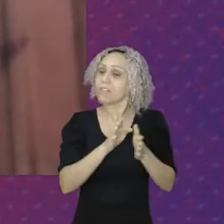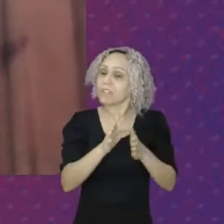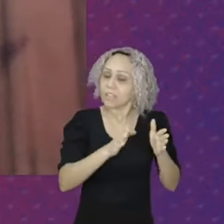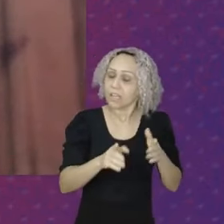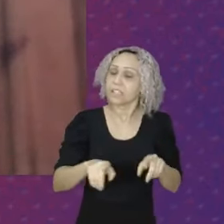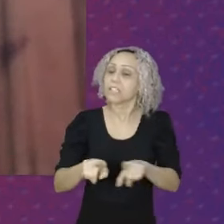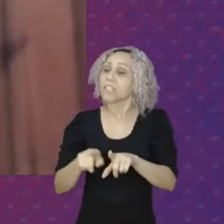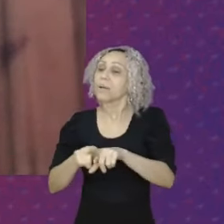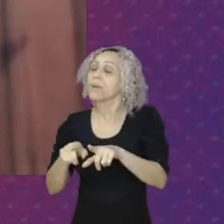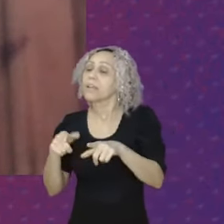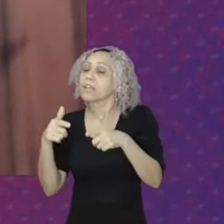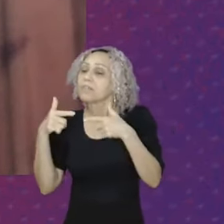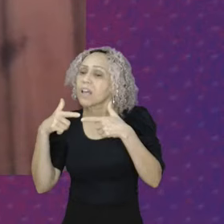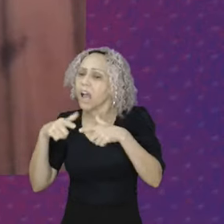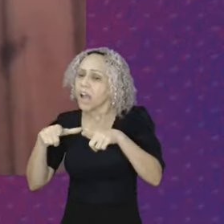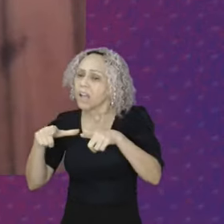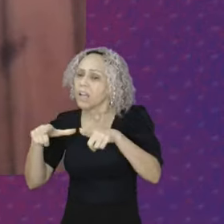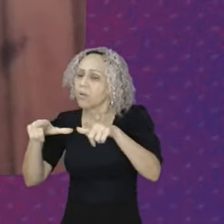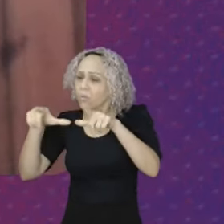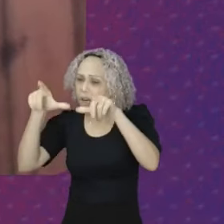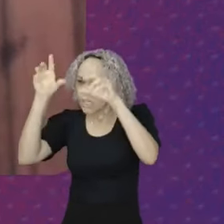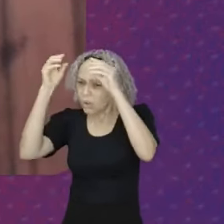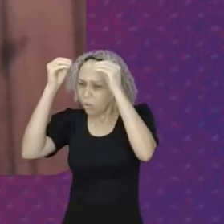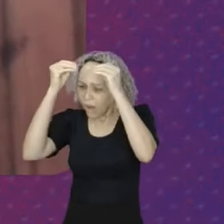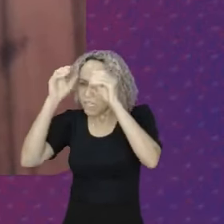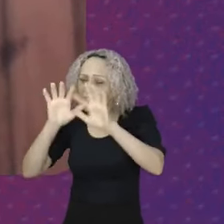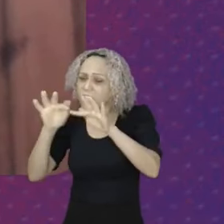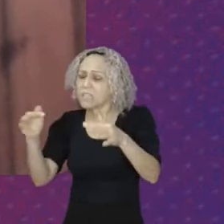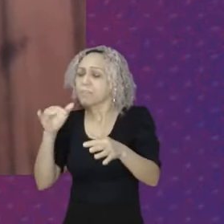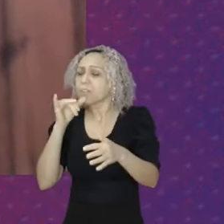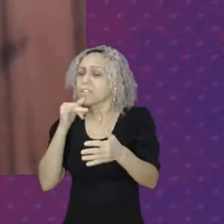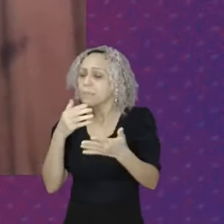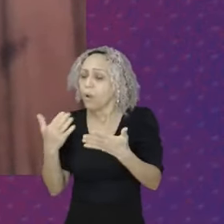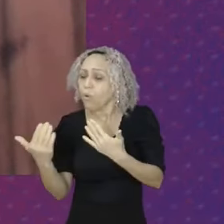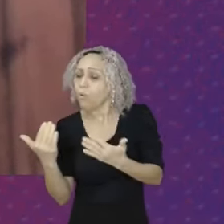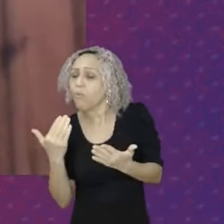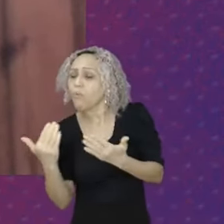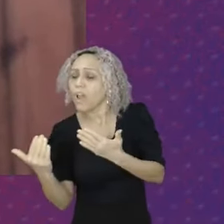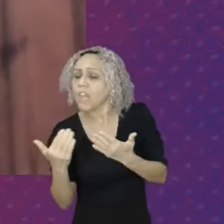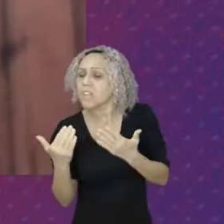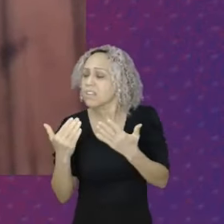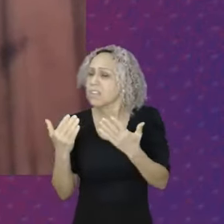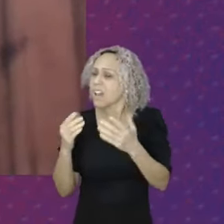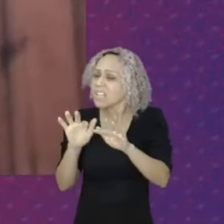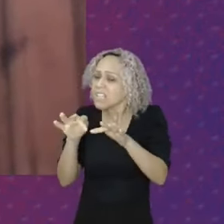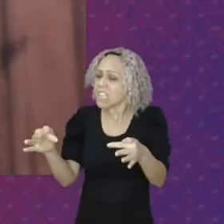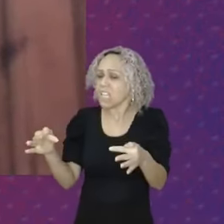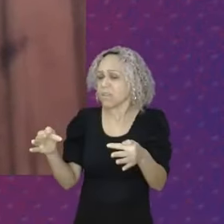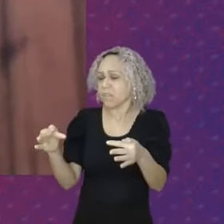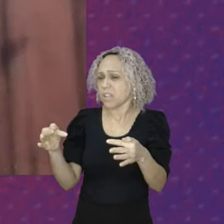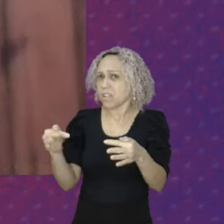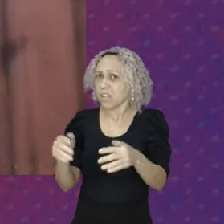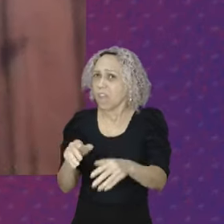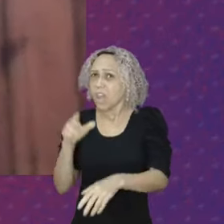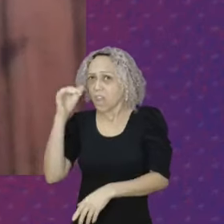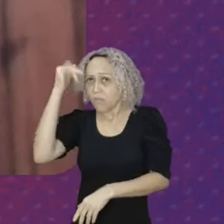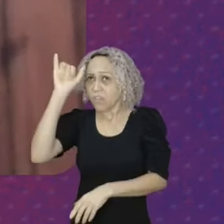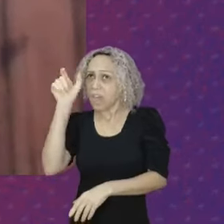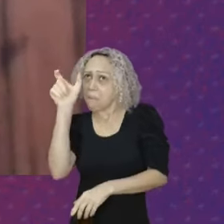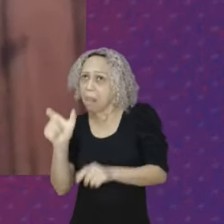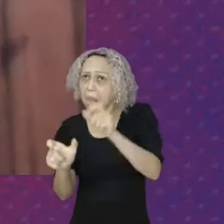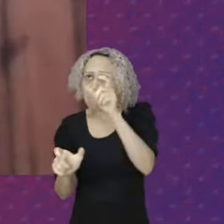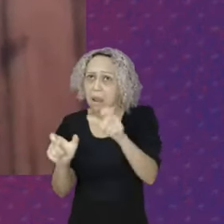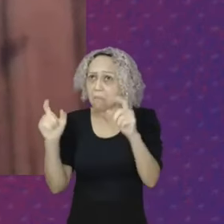mulheres com deficiência intelectual Nós também temos a acessibilidade metodológica Ou seja que os métodos